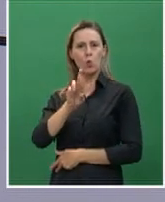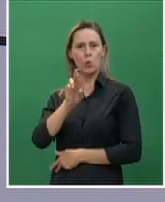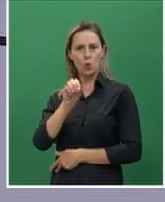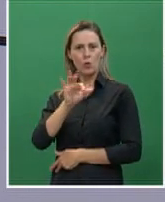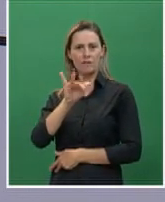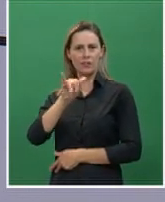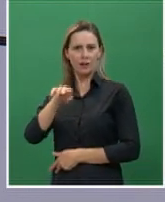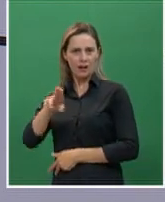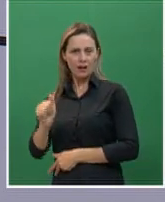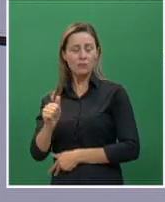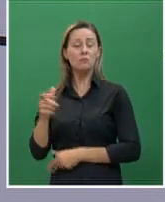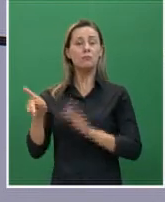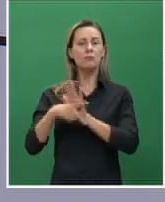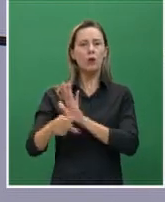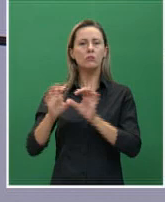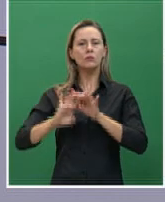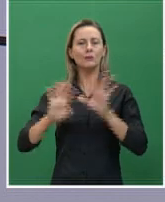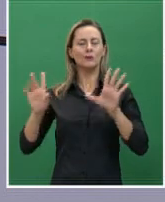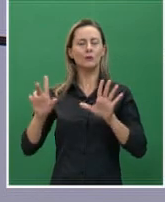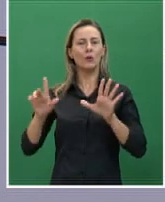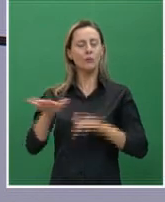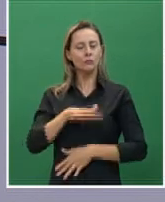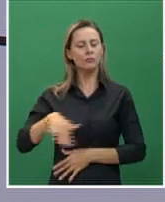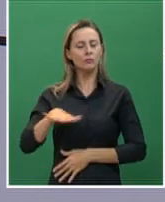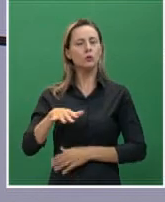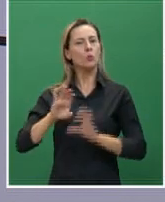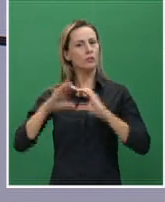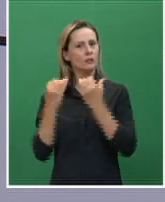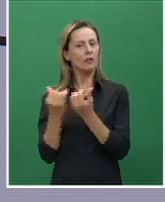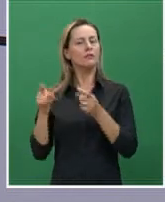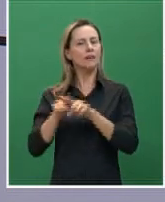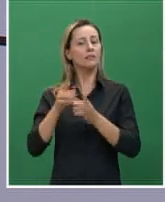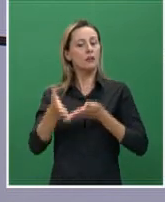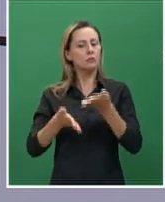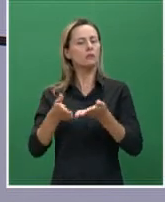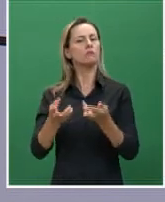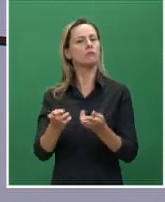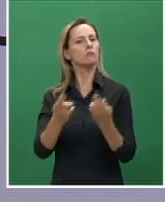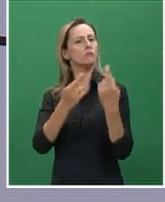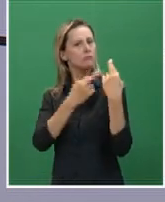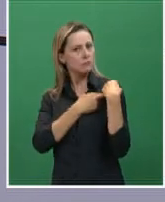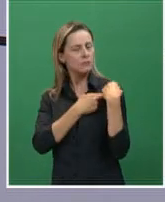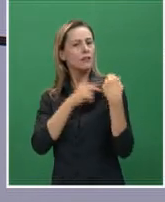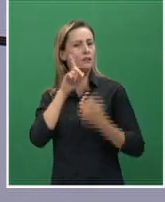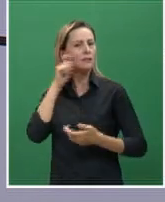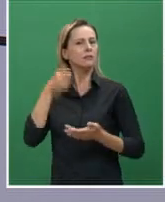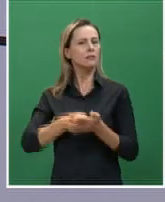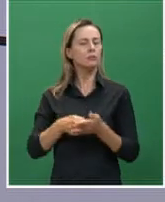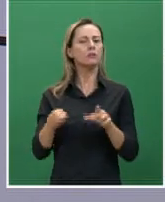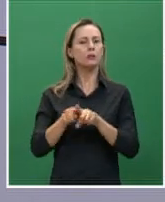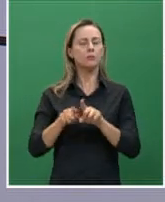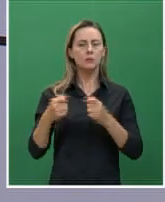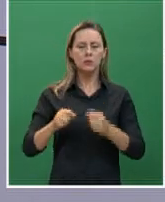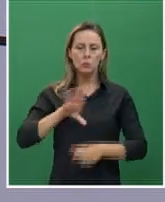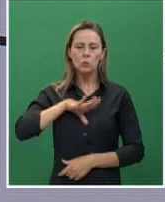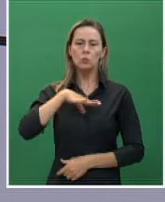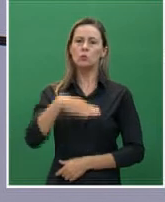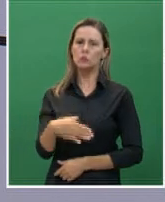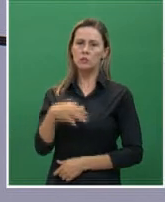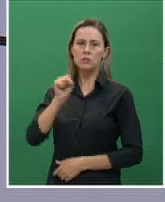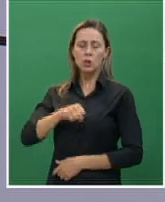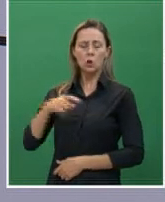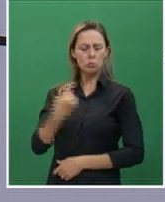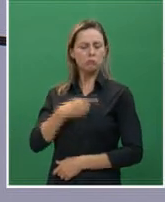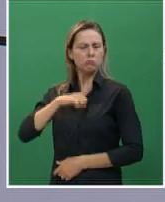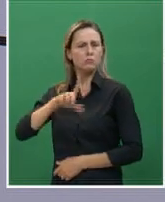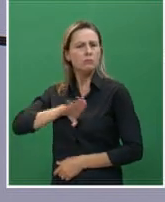disposição da comunidade de acordo com a receita médica tratamento se faz com responsabilidade e decisões têm que ser usados em nós temos